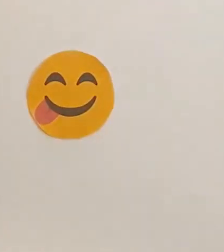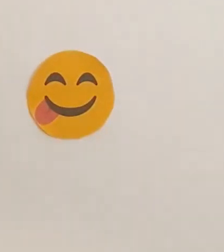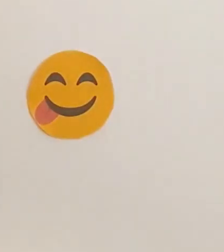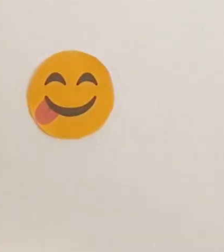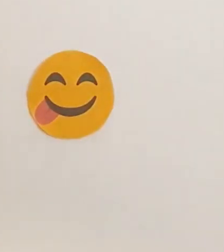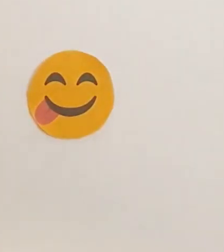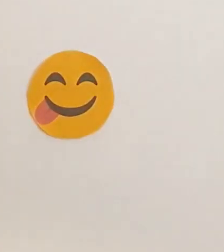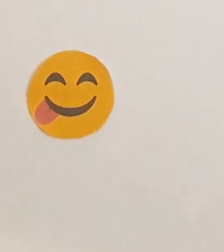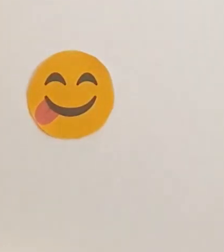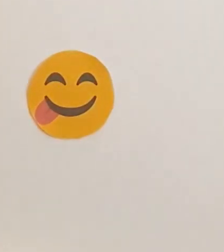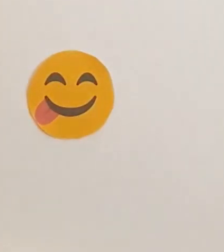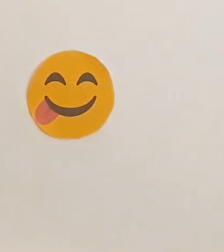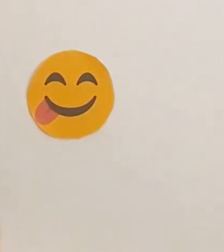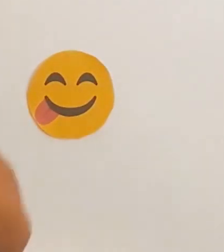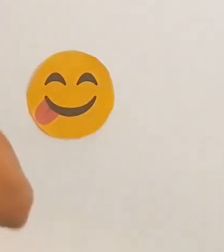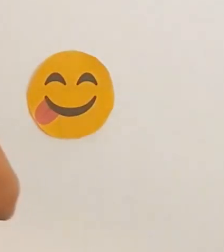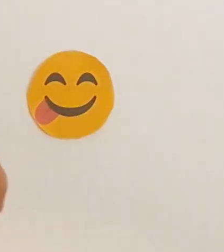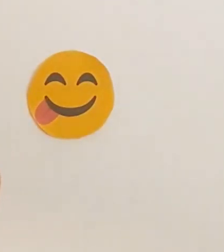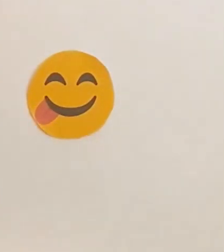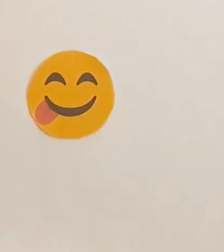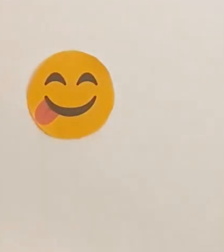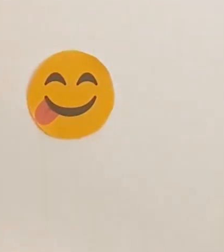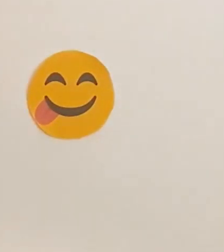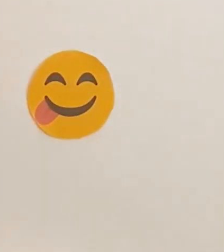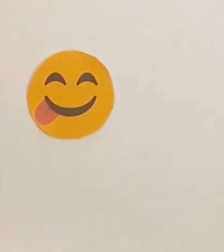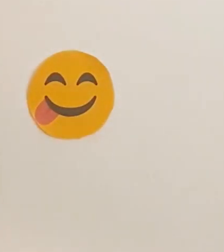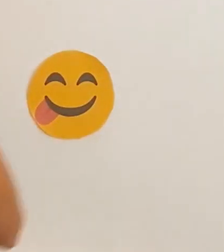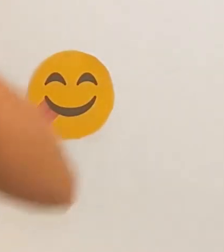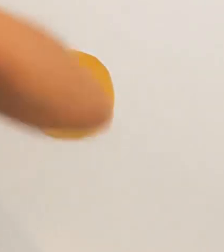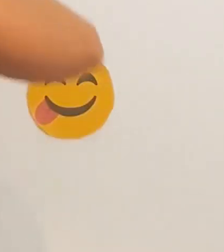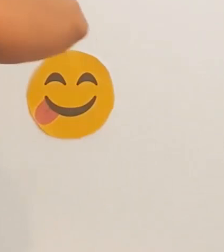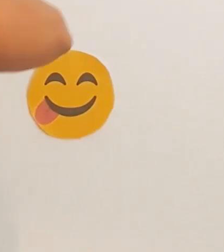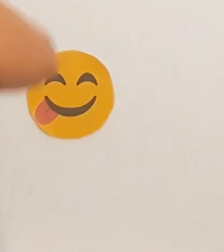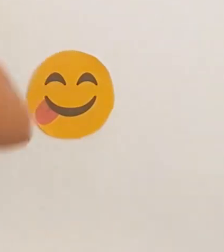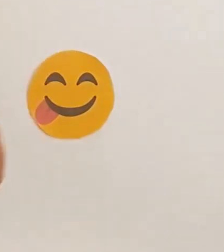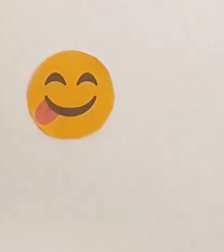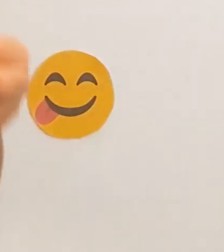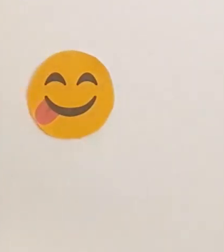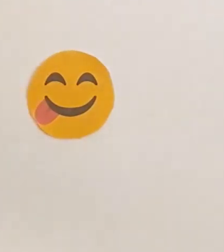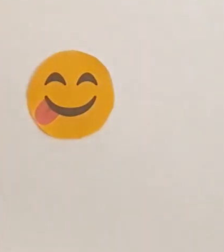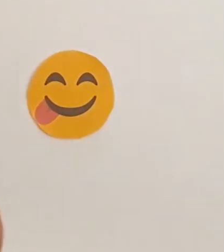tudo formou novas receitas.